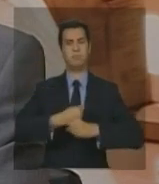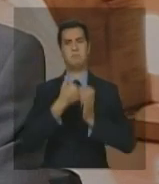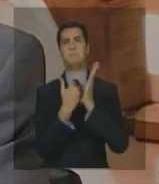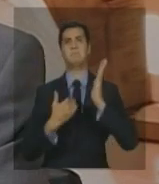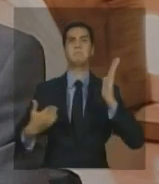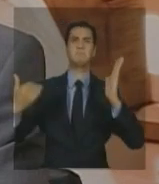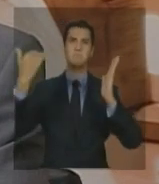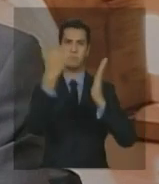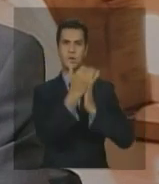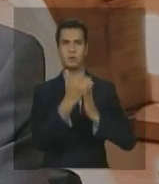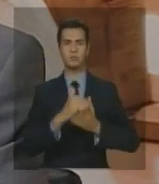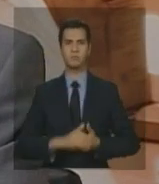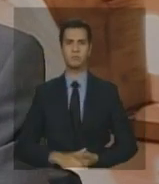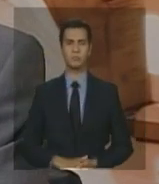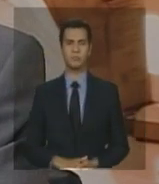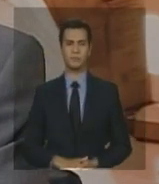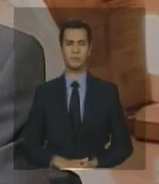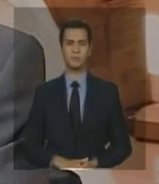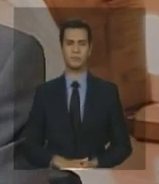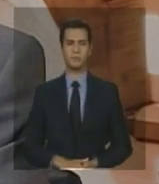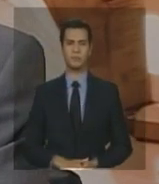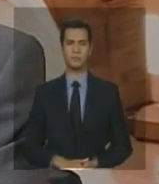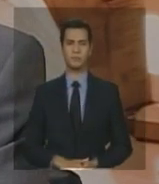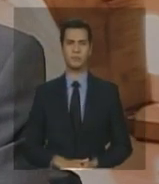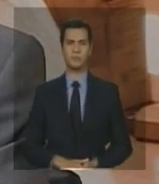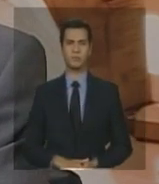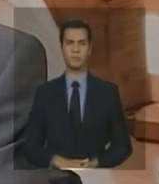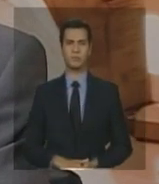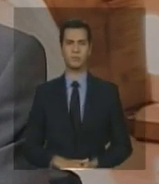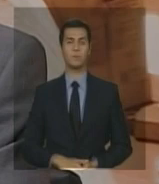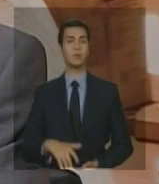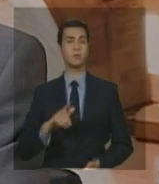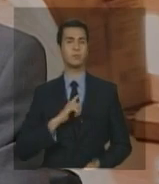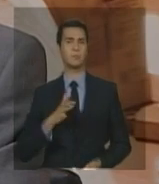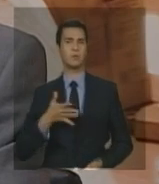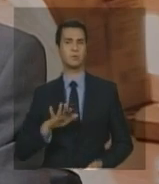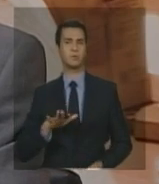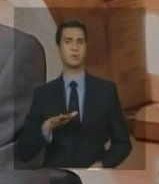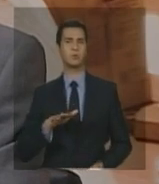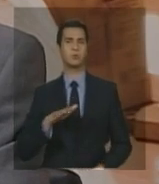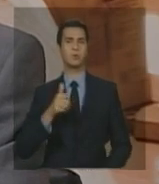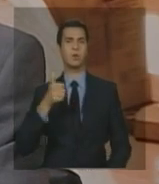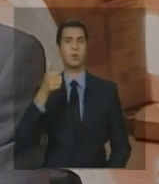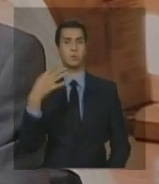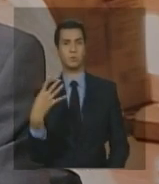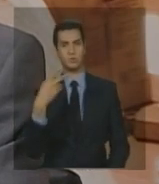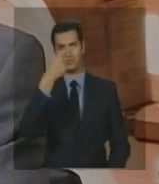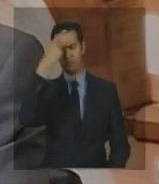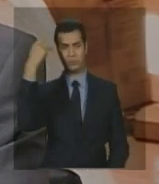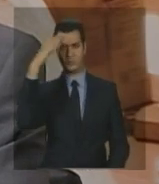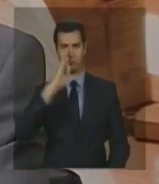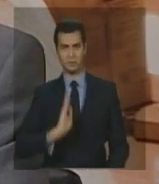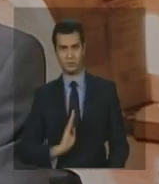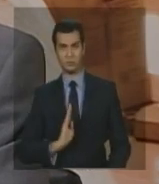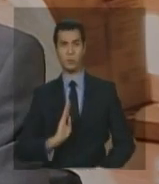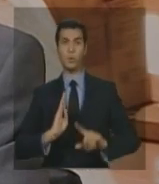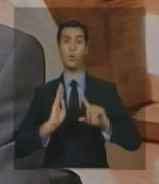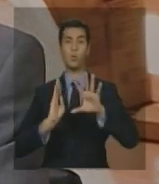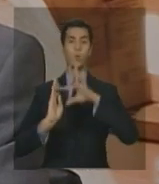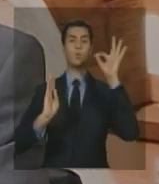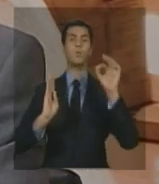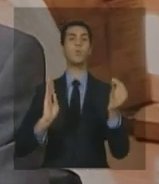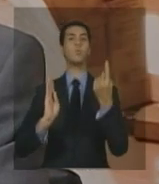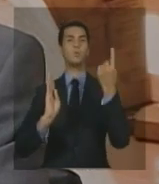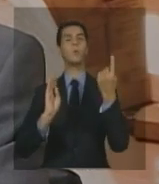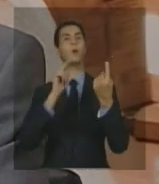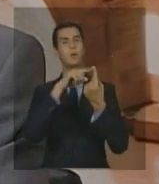observa, né? Você falou inclusive que em torno de cada 14 brasileiros, um se identificou com algum tipo de deficiência, com algum tipo